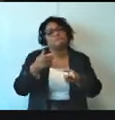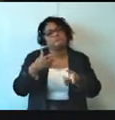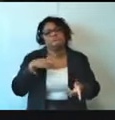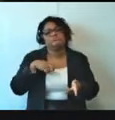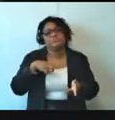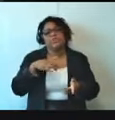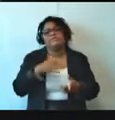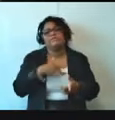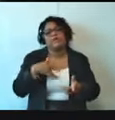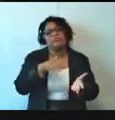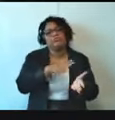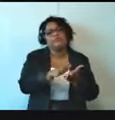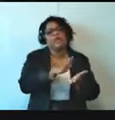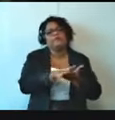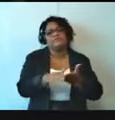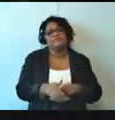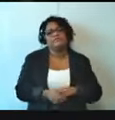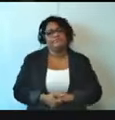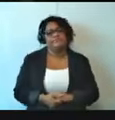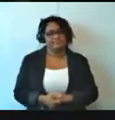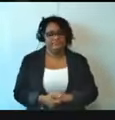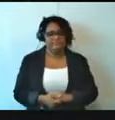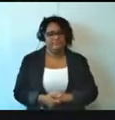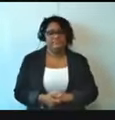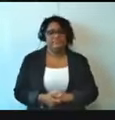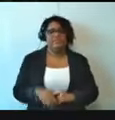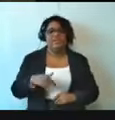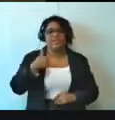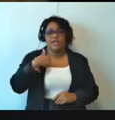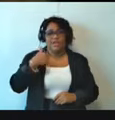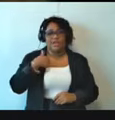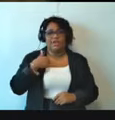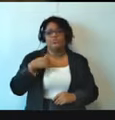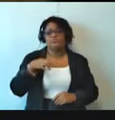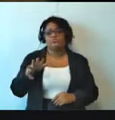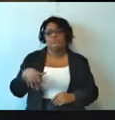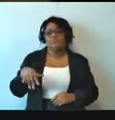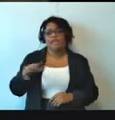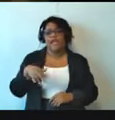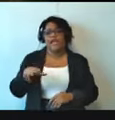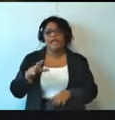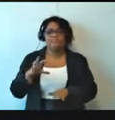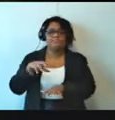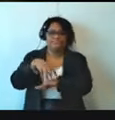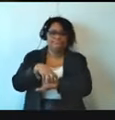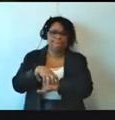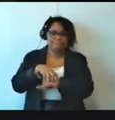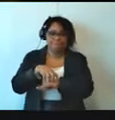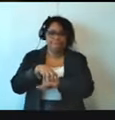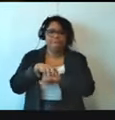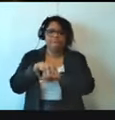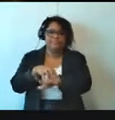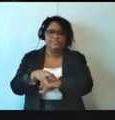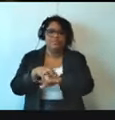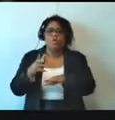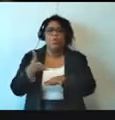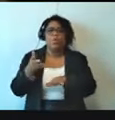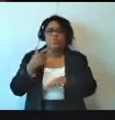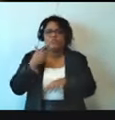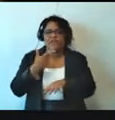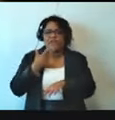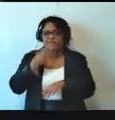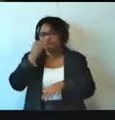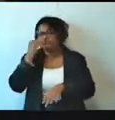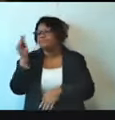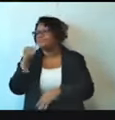carga, e ninguém pode negar hoje a importância da motocicleta. Você não pode negar a importância